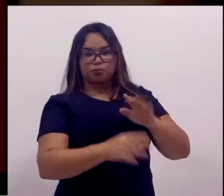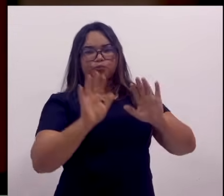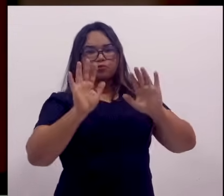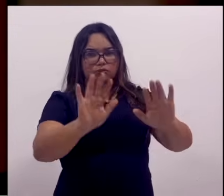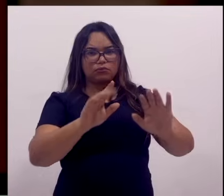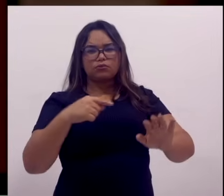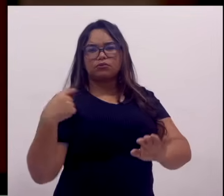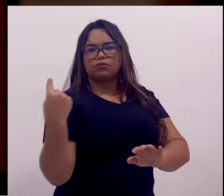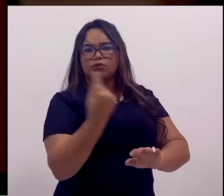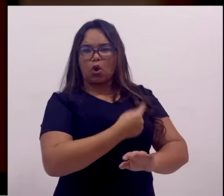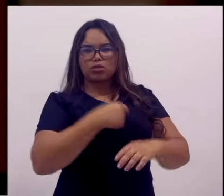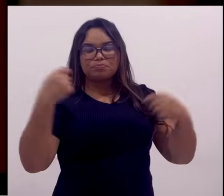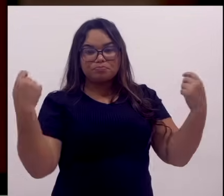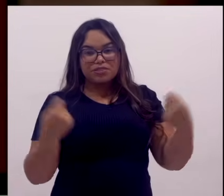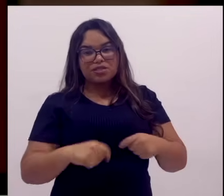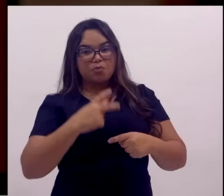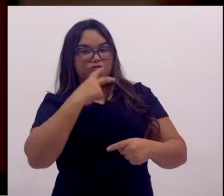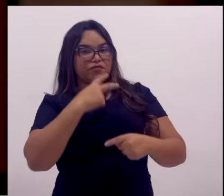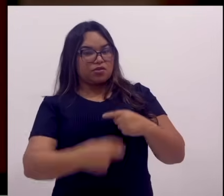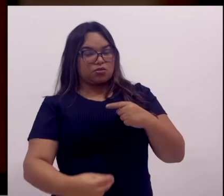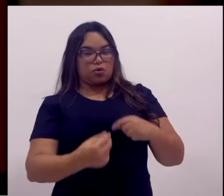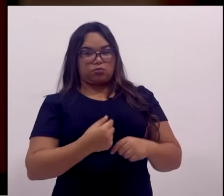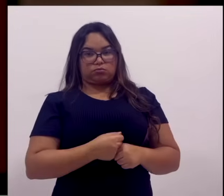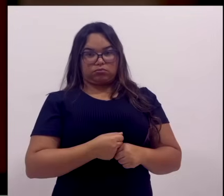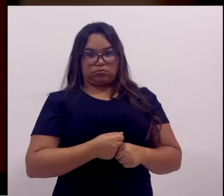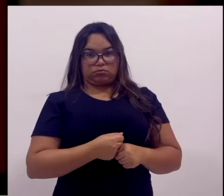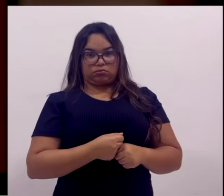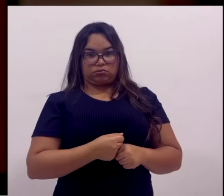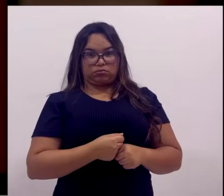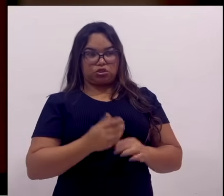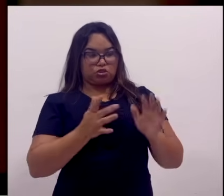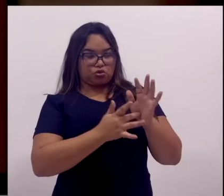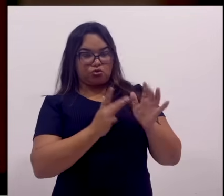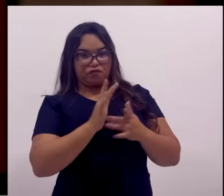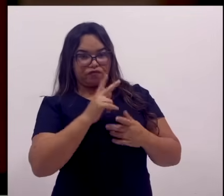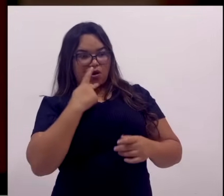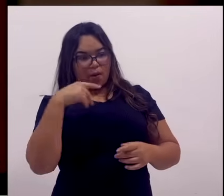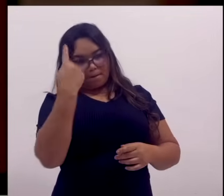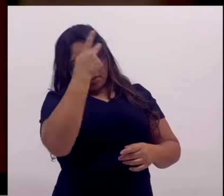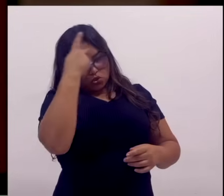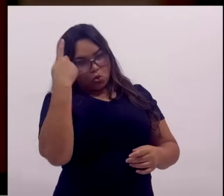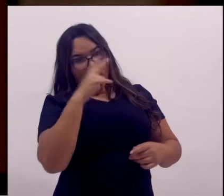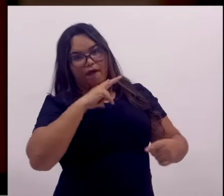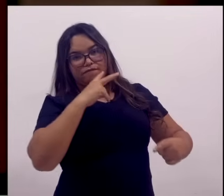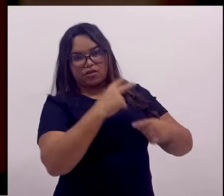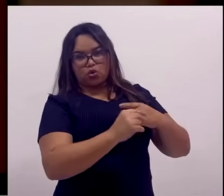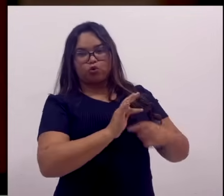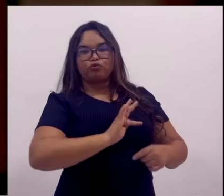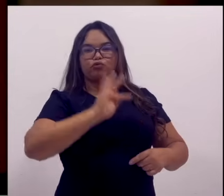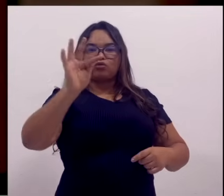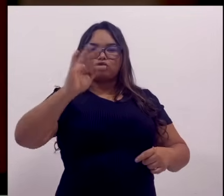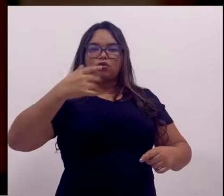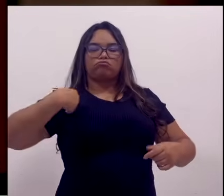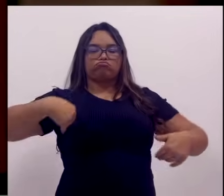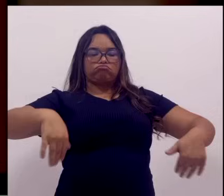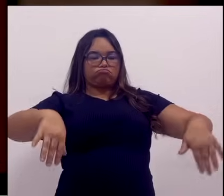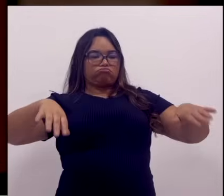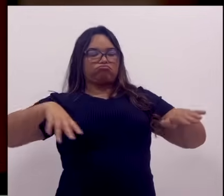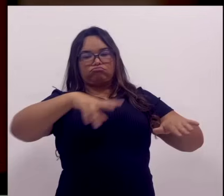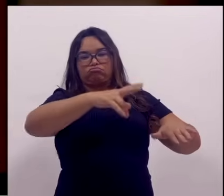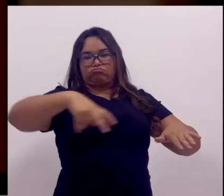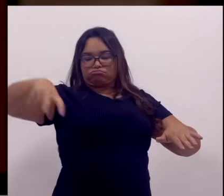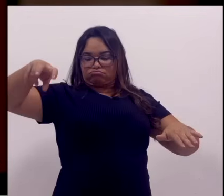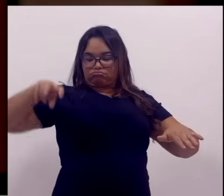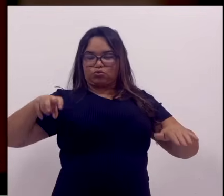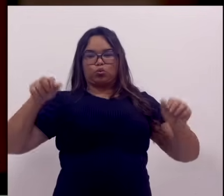ele comigo. Aquele que vencer. Sim, nós precisamos vencer algo. Eu lhe considerei sentar-se comigo no meu